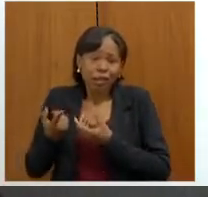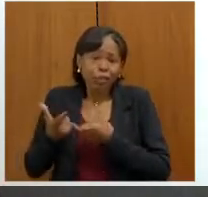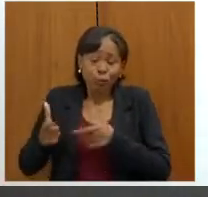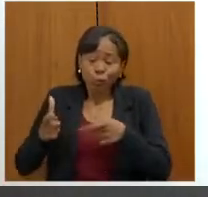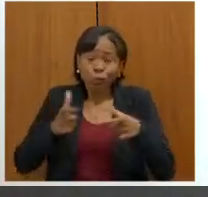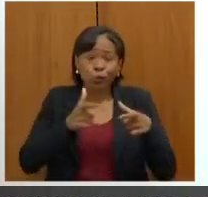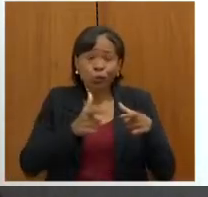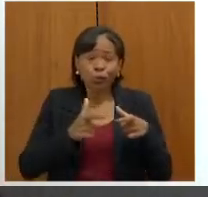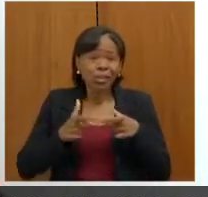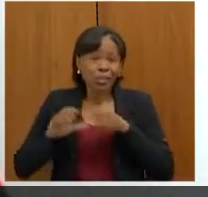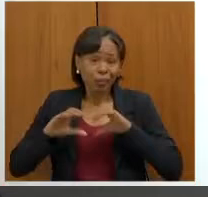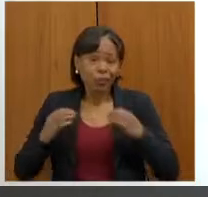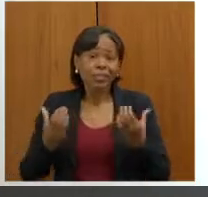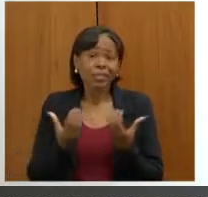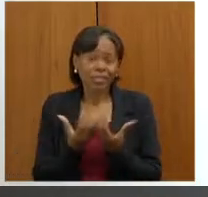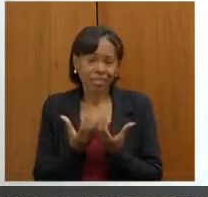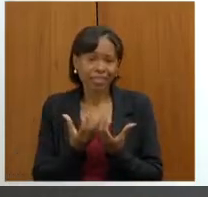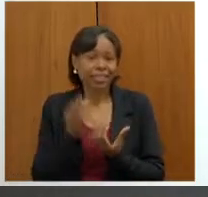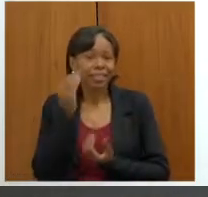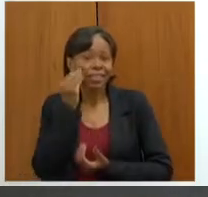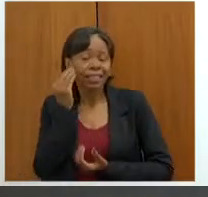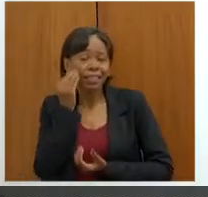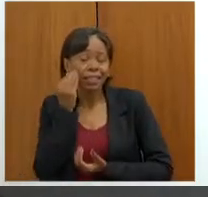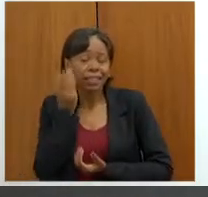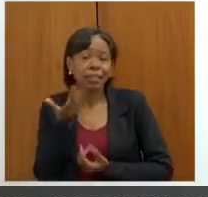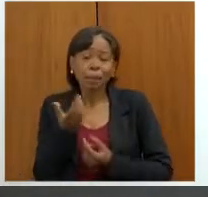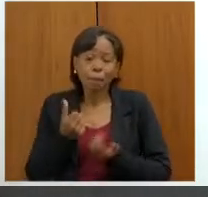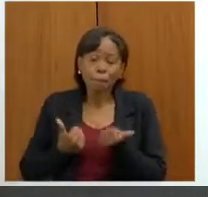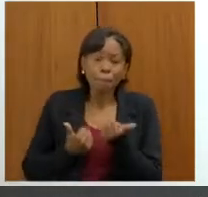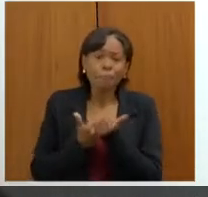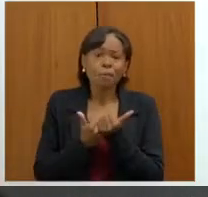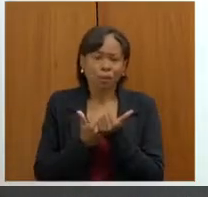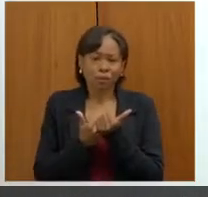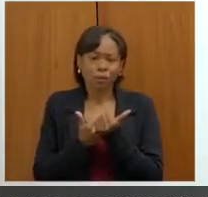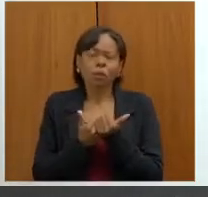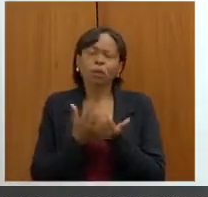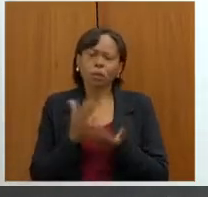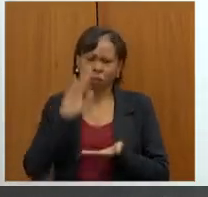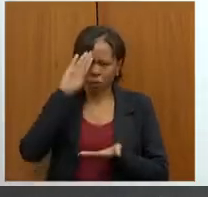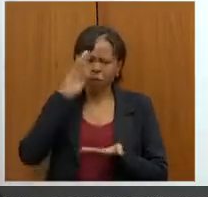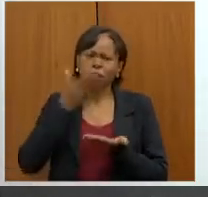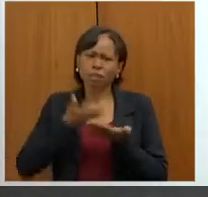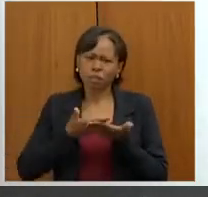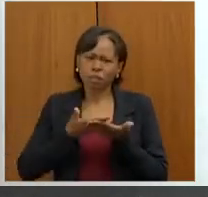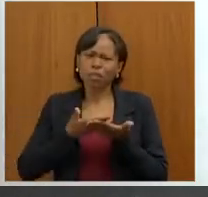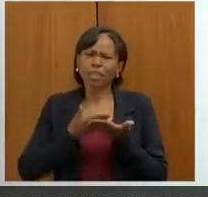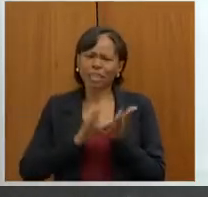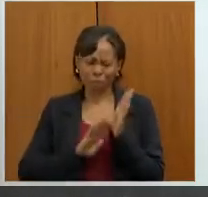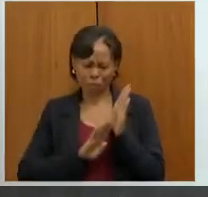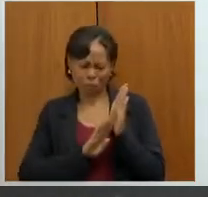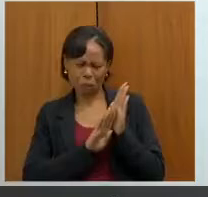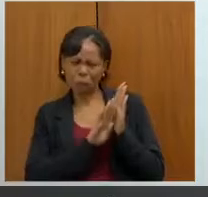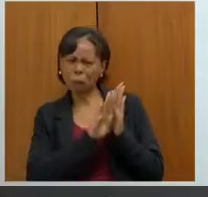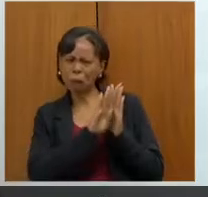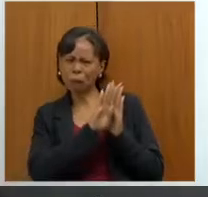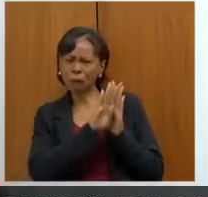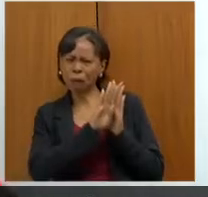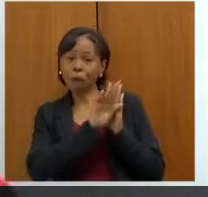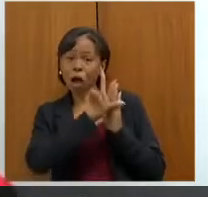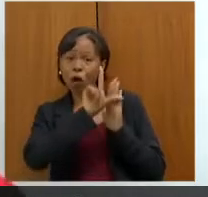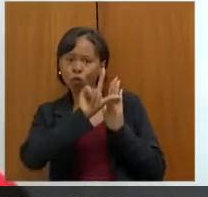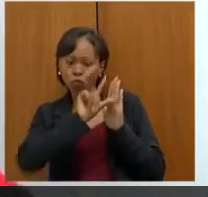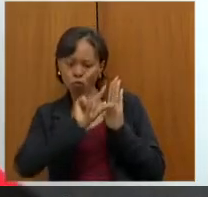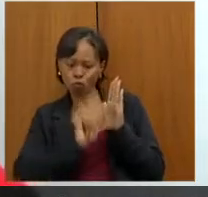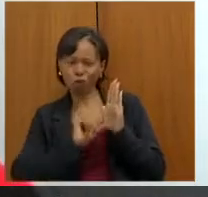apoio de um trabalho eu creio que efetivamente a gente vai conseguir diminuir esses ir sair desse ranqueamento todo mundo